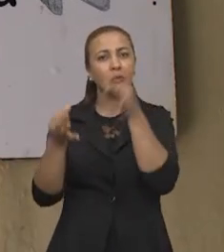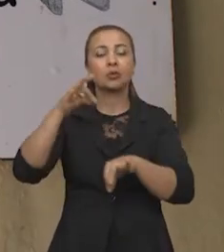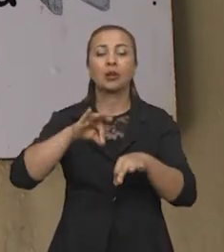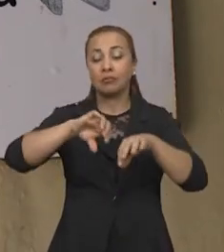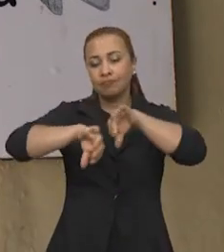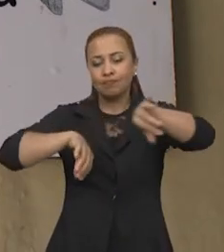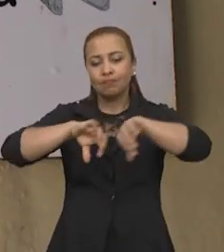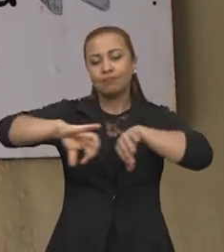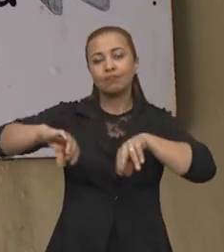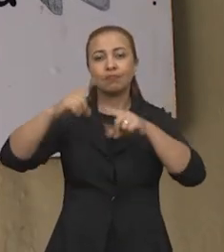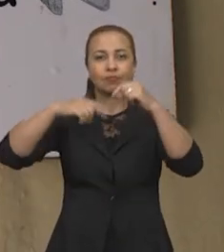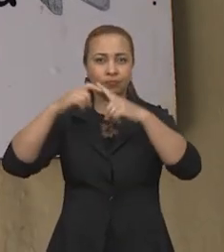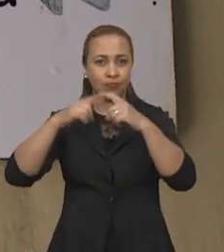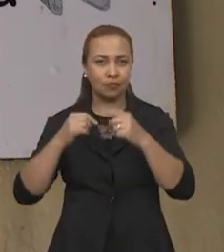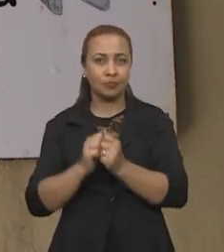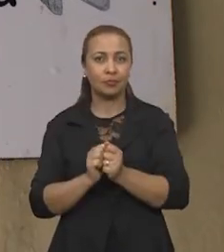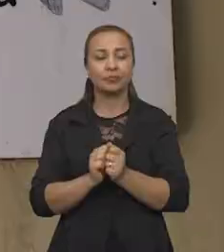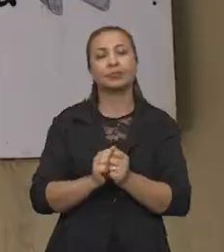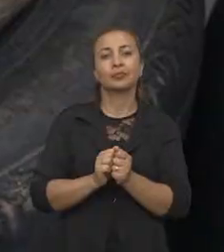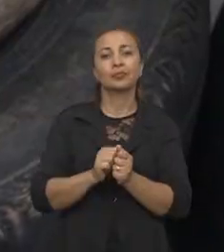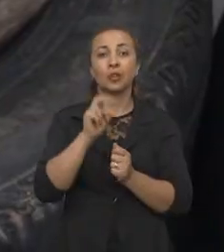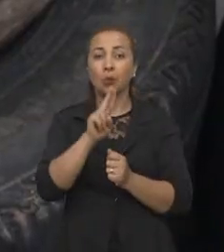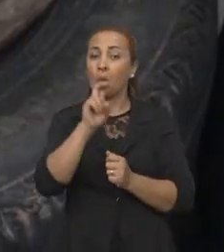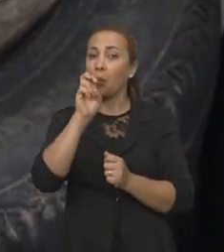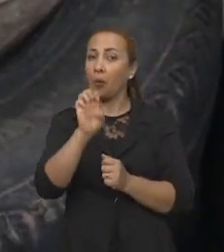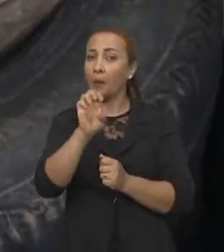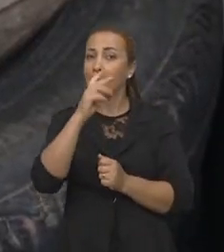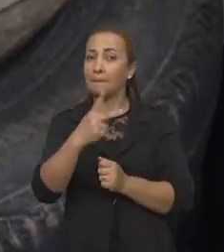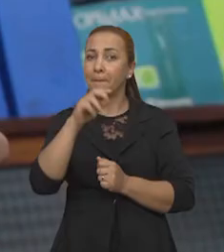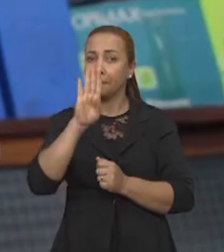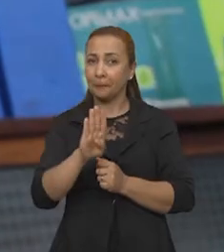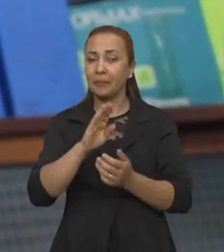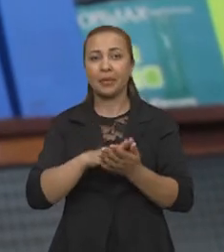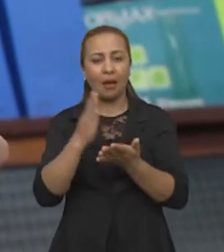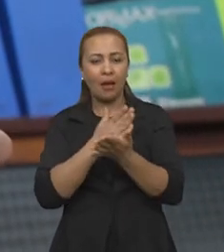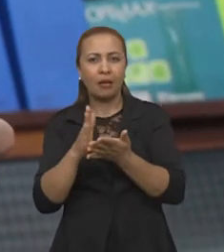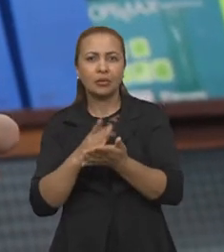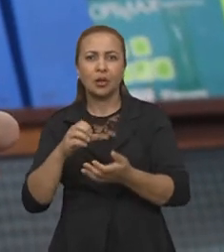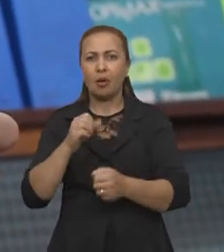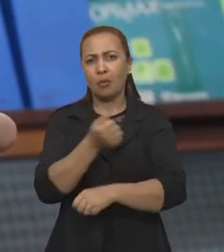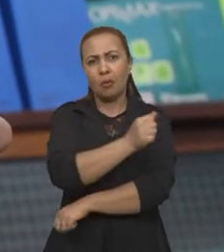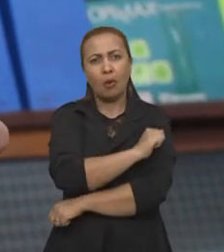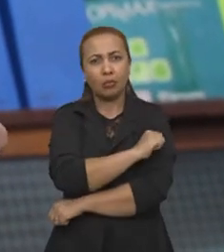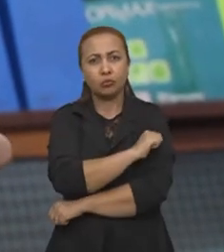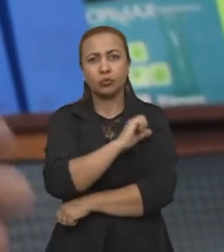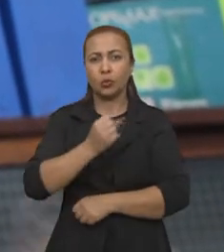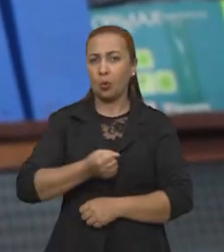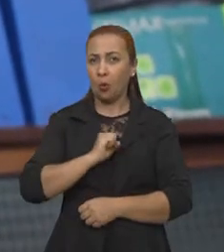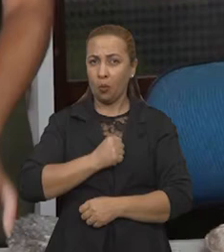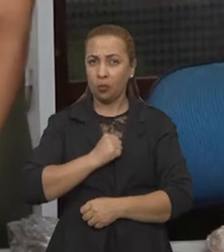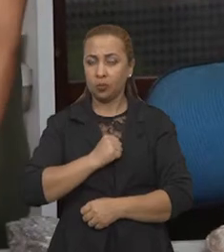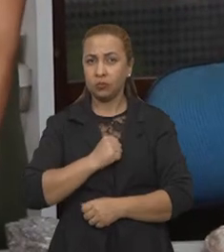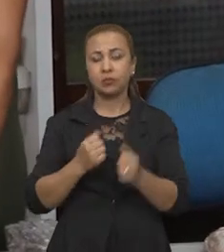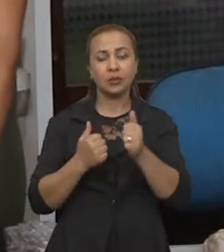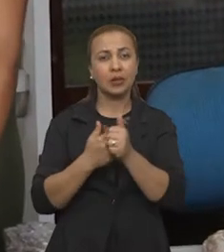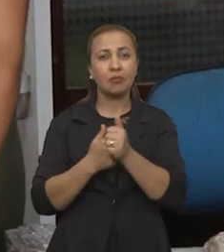de Arqueologia e Paleontologia da UEPB, o único no estado. Karen Moraes cursa o oitavo período da